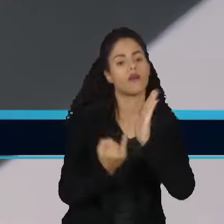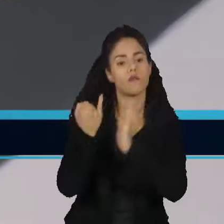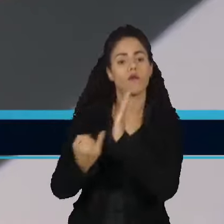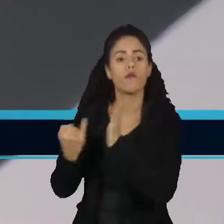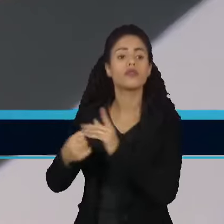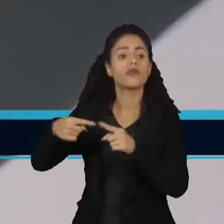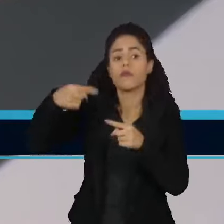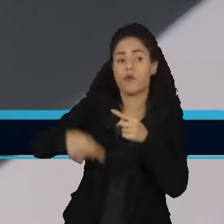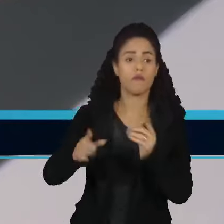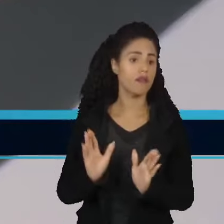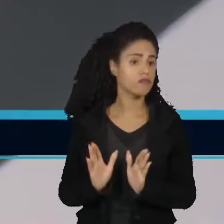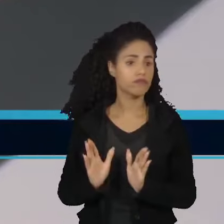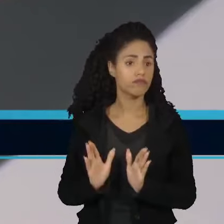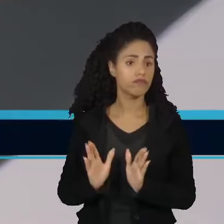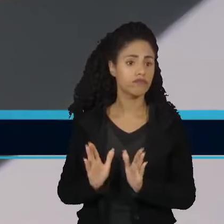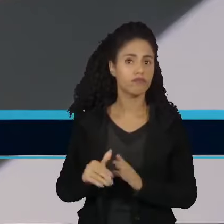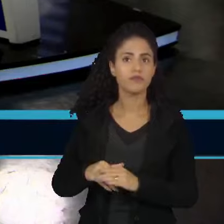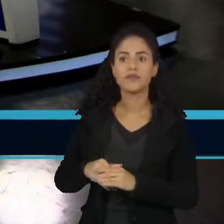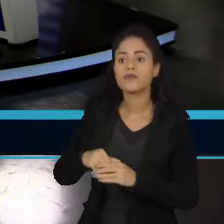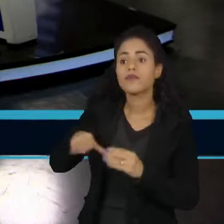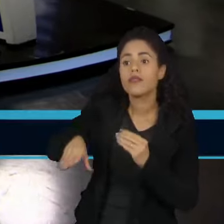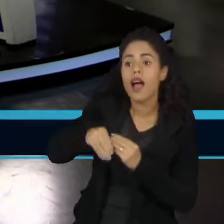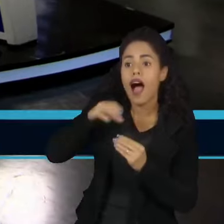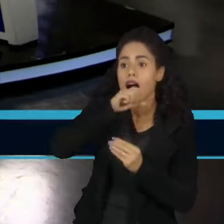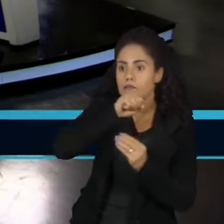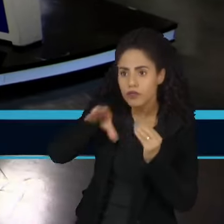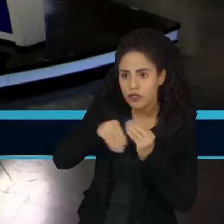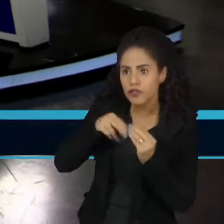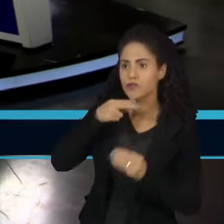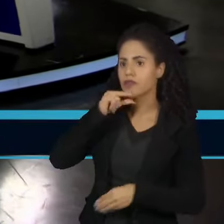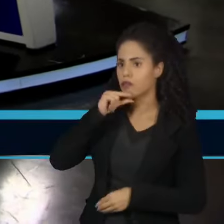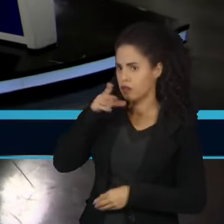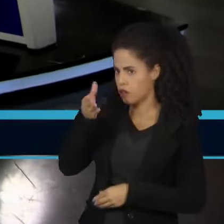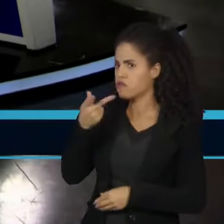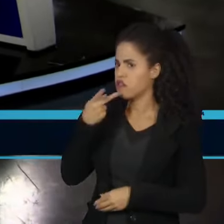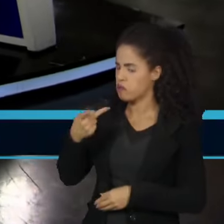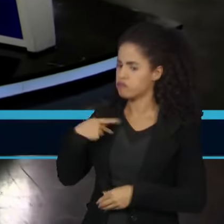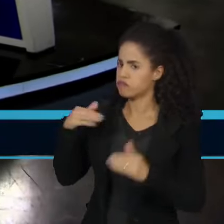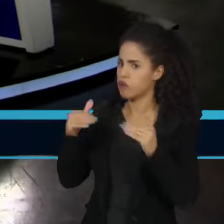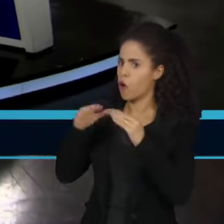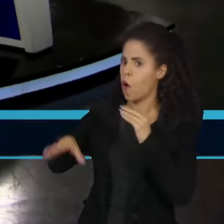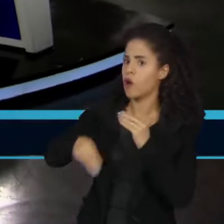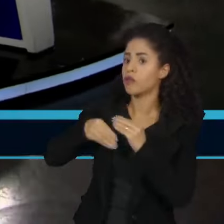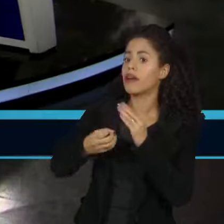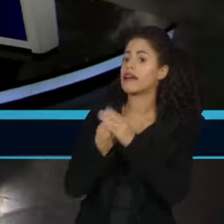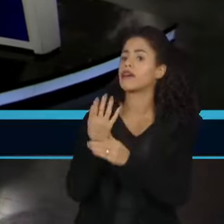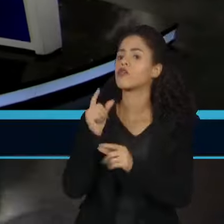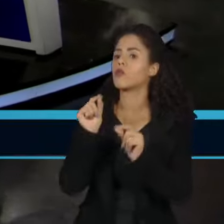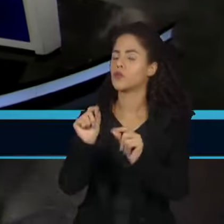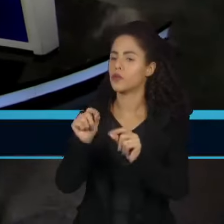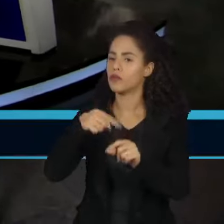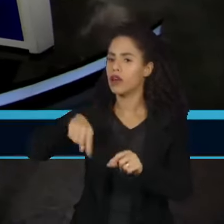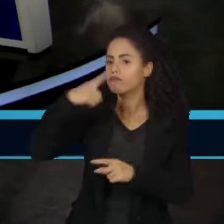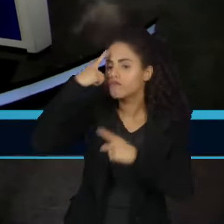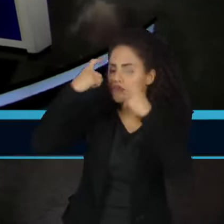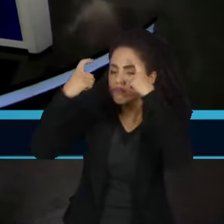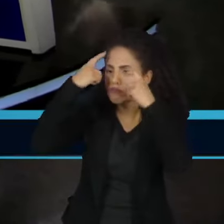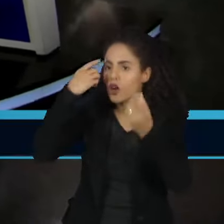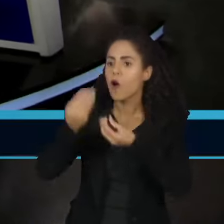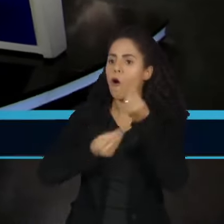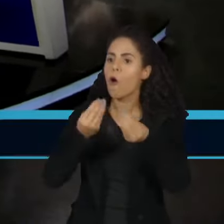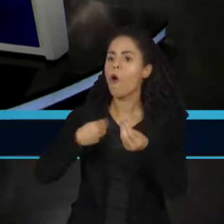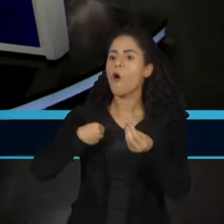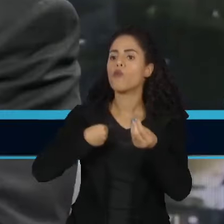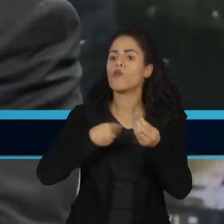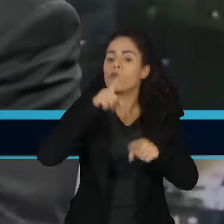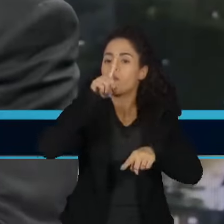proibição, simplesmente. Se me permite, Karen, só para completar o que o doutor Arnaldo falou, foi criado um mecanismo, basicamente a ideia de reunir